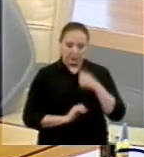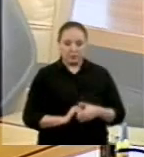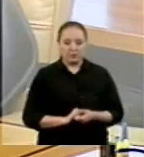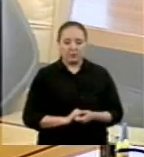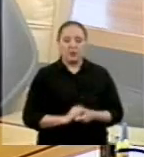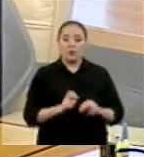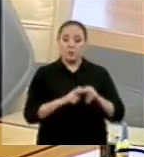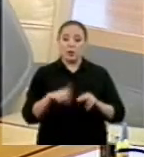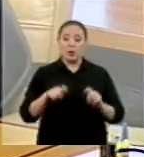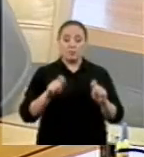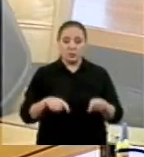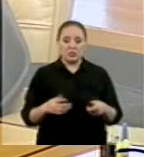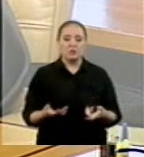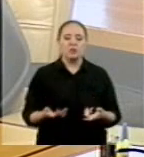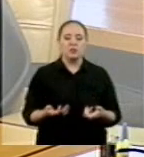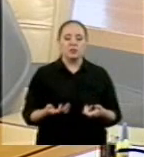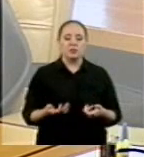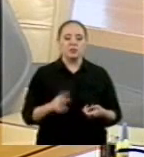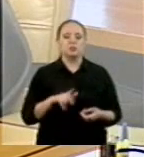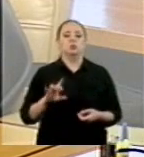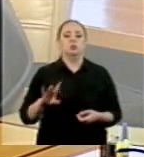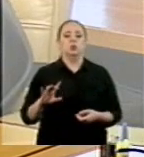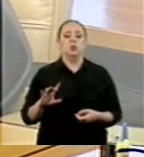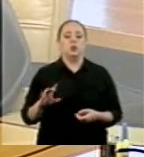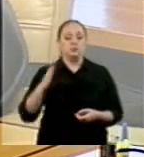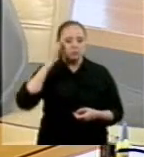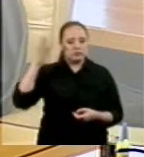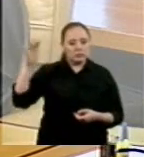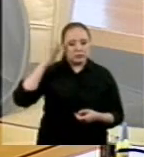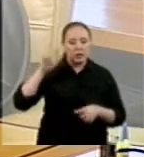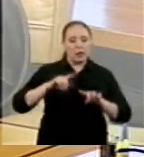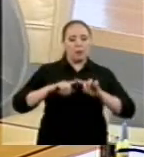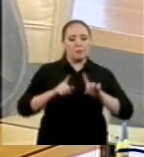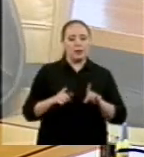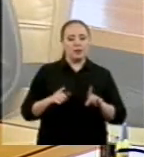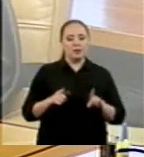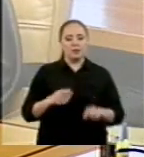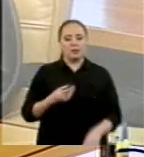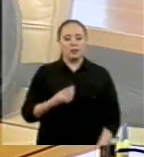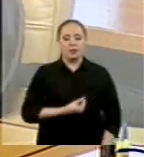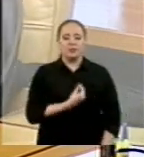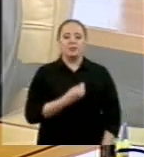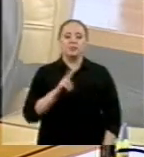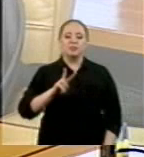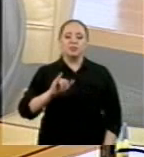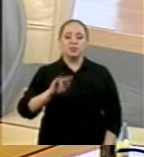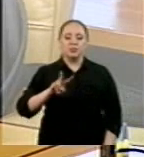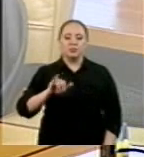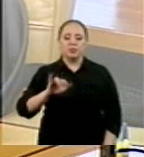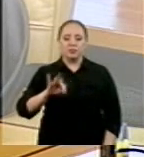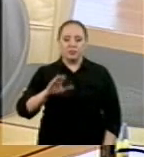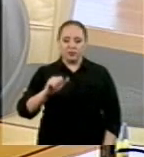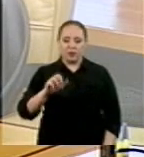será possível não apenas teorizar, mas vivificar o que